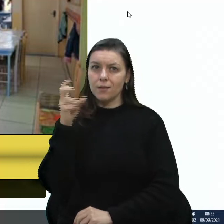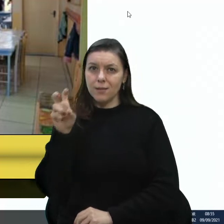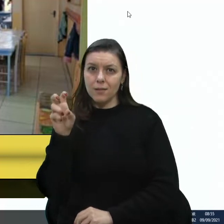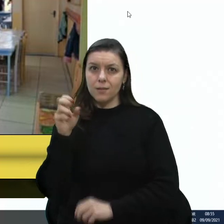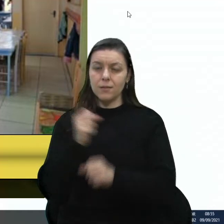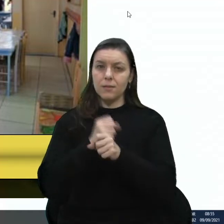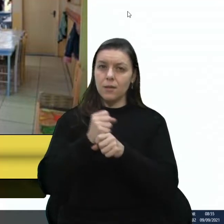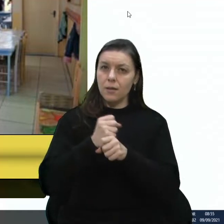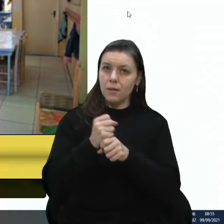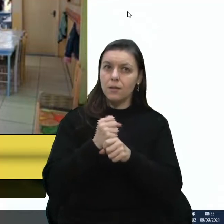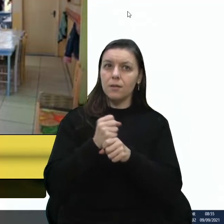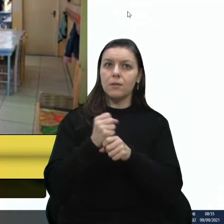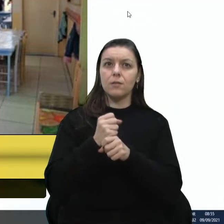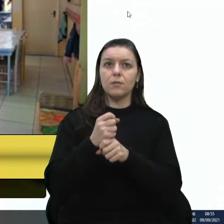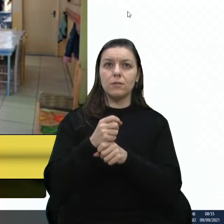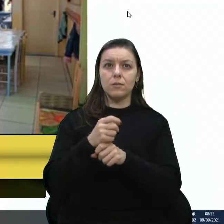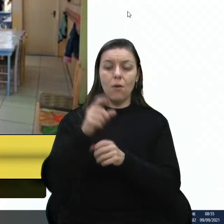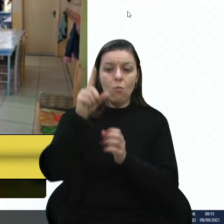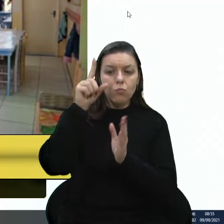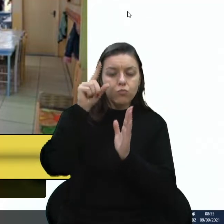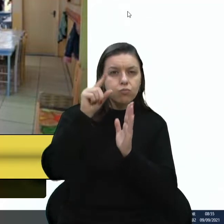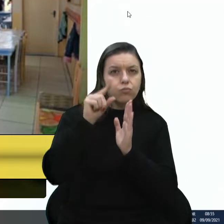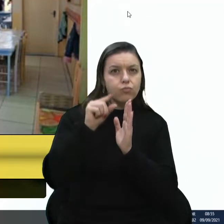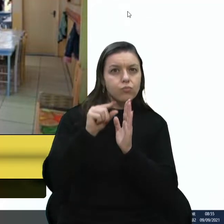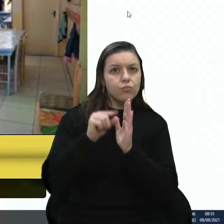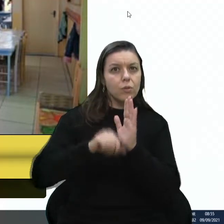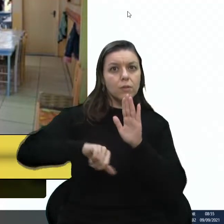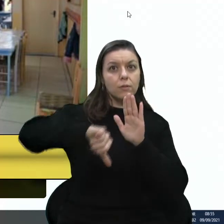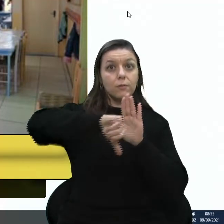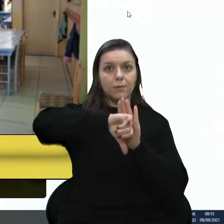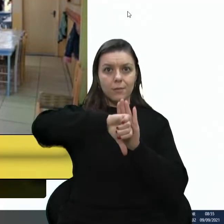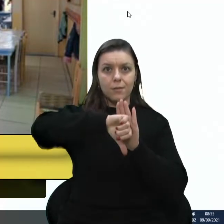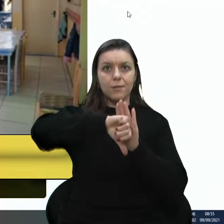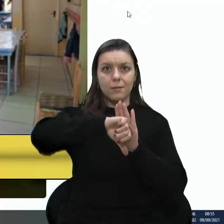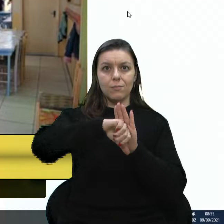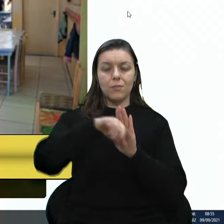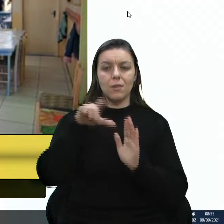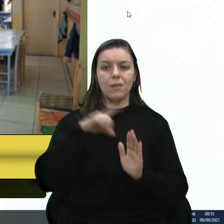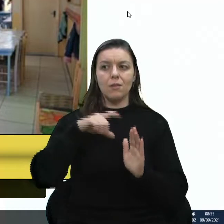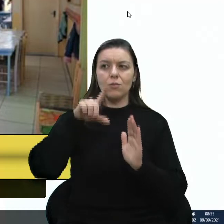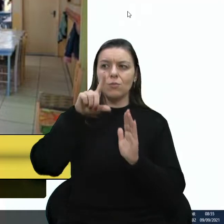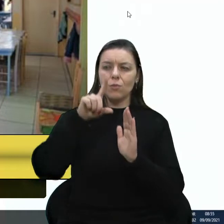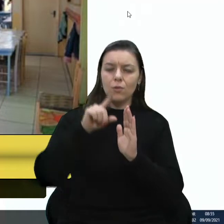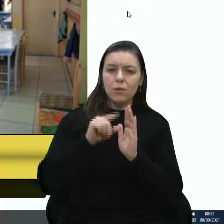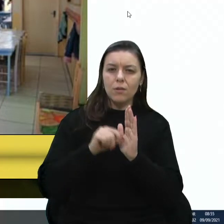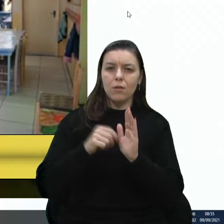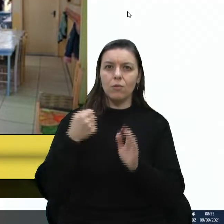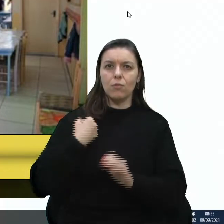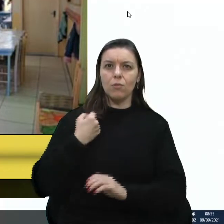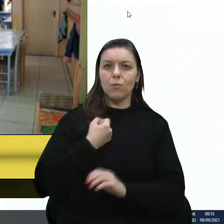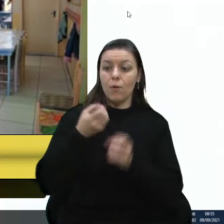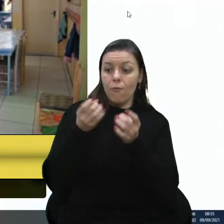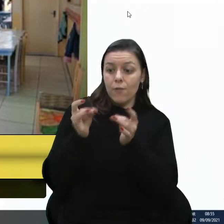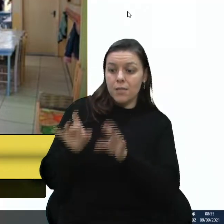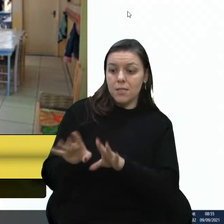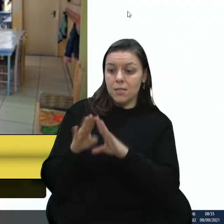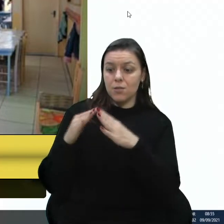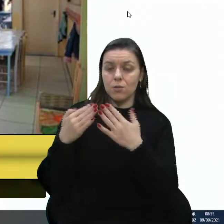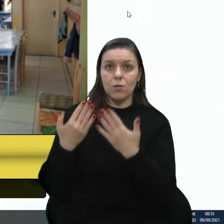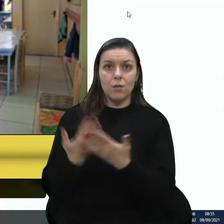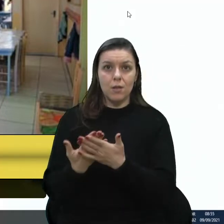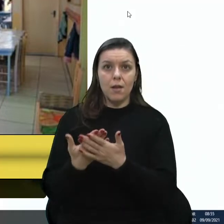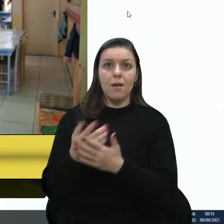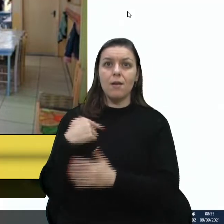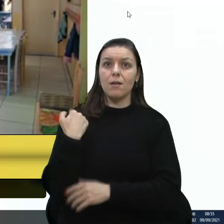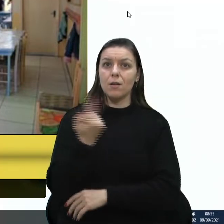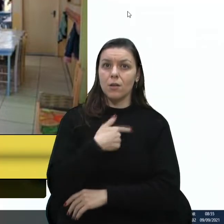anos, nós vamos ver a diminuição no número da criminalidade, nós vamos ver a diminuição no número da evasão escolar, nós vamos